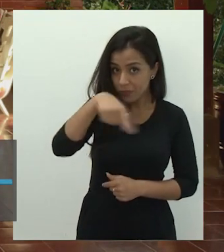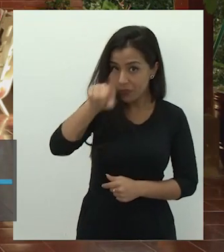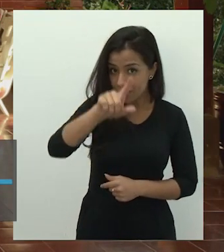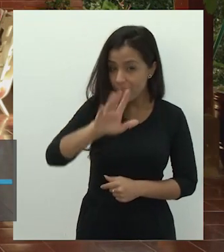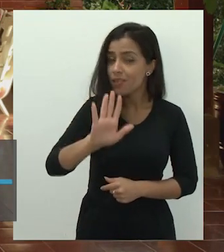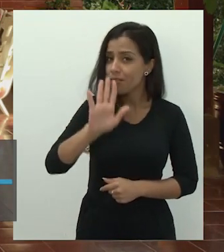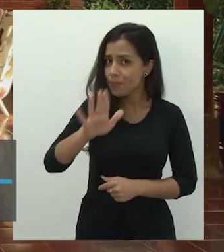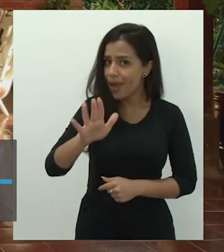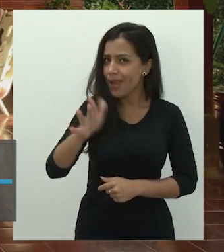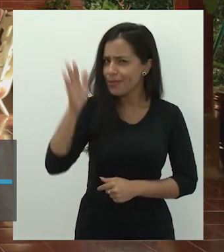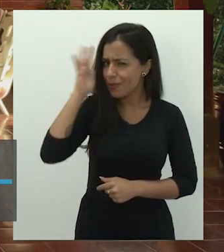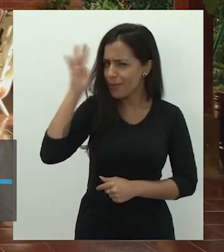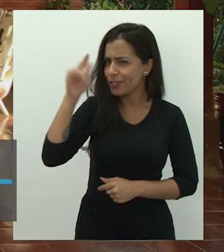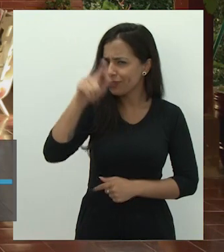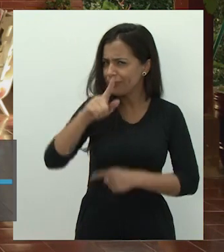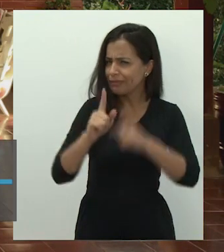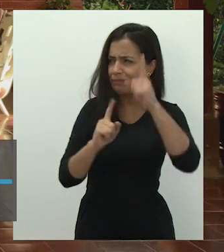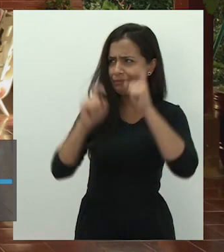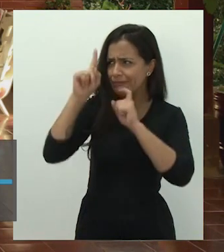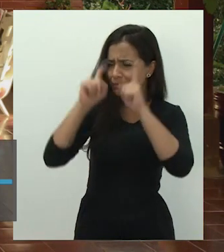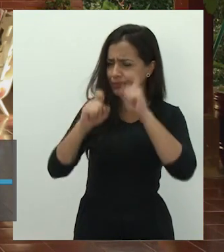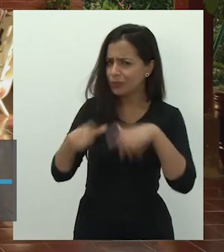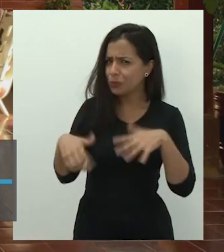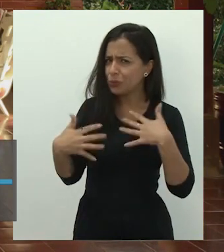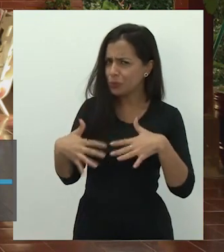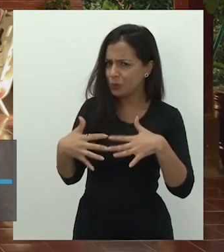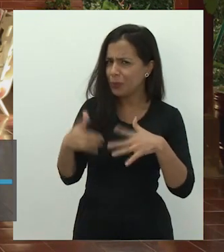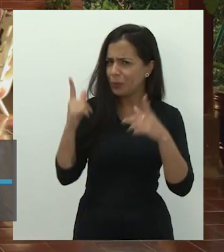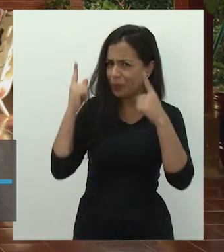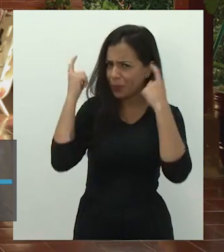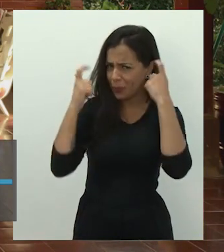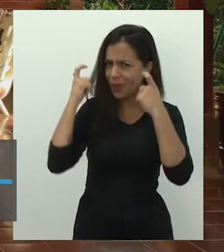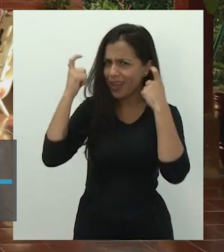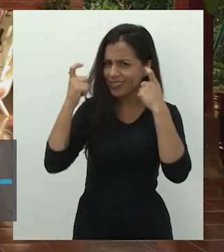Nada boa, né? E imagino também a causa.